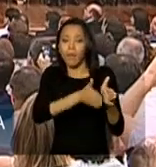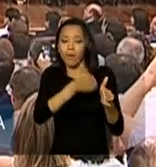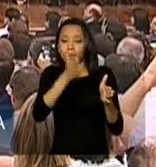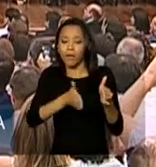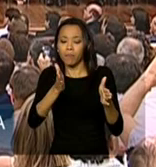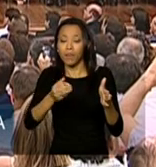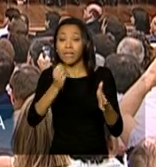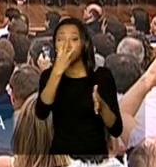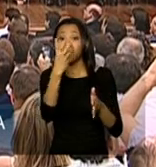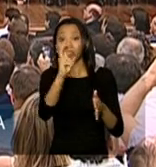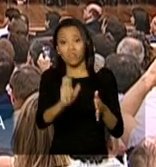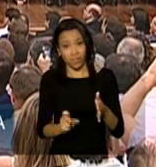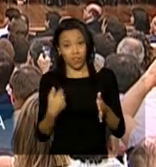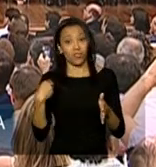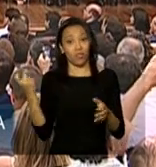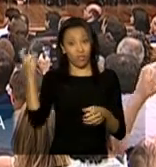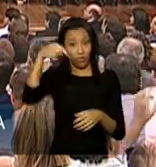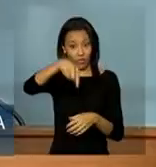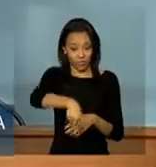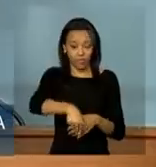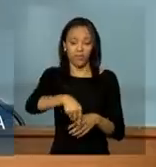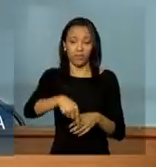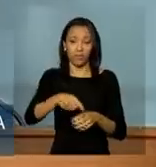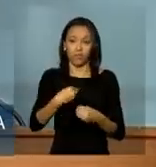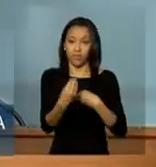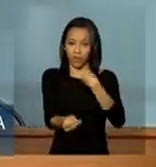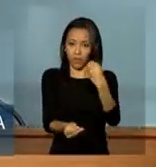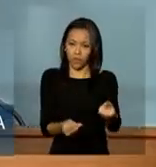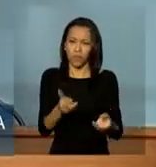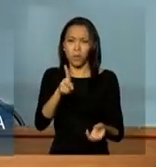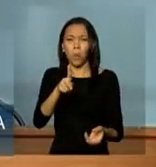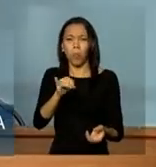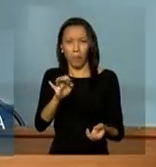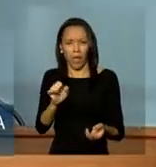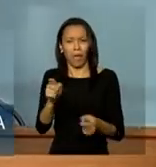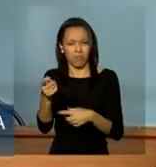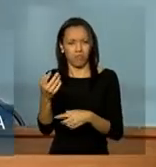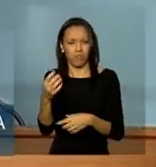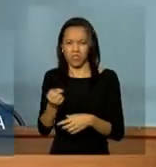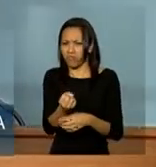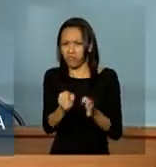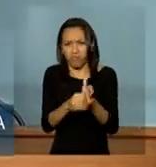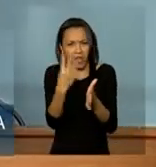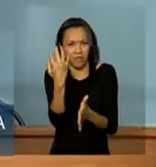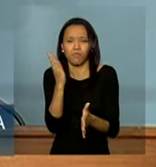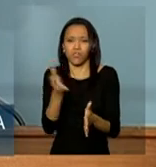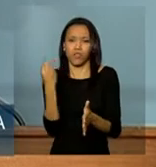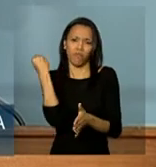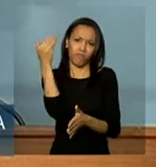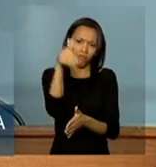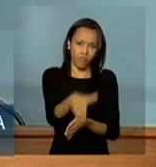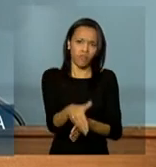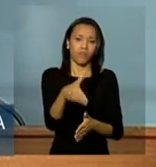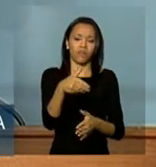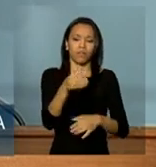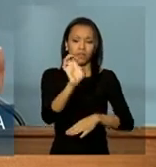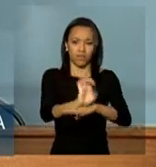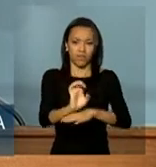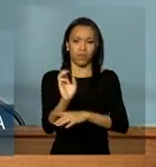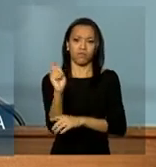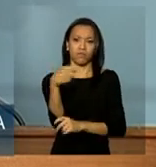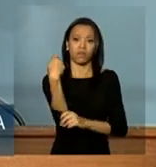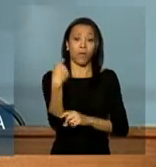no Rio Grande do Sul entregando máquina. O PEP deve ter tido mais vezes entregando máquina. Porque nós optamos